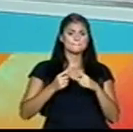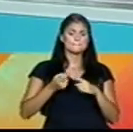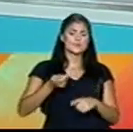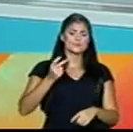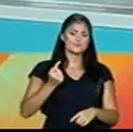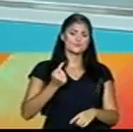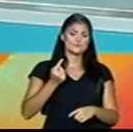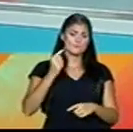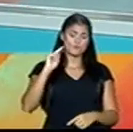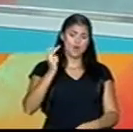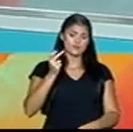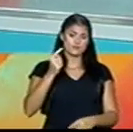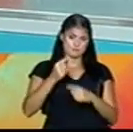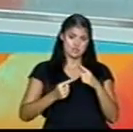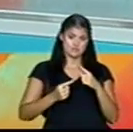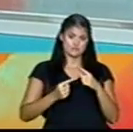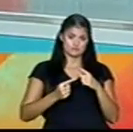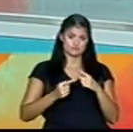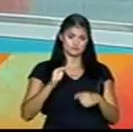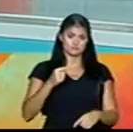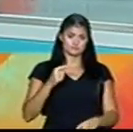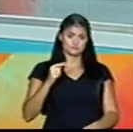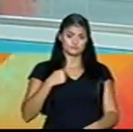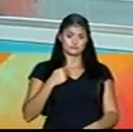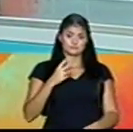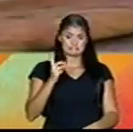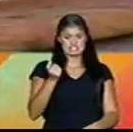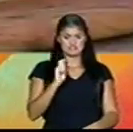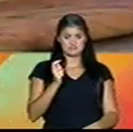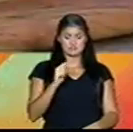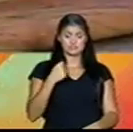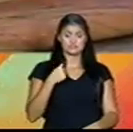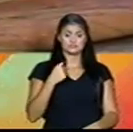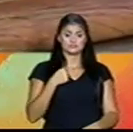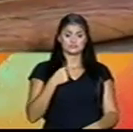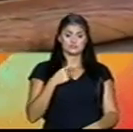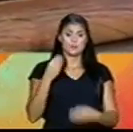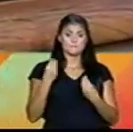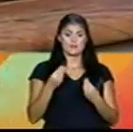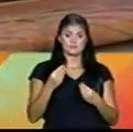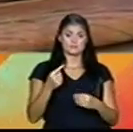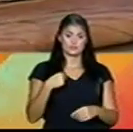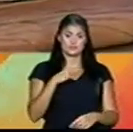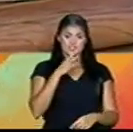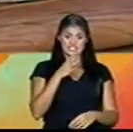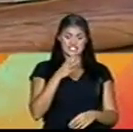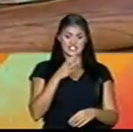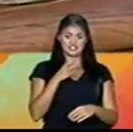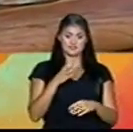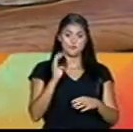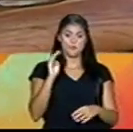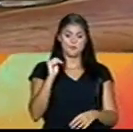assim. Mas assim é muito tempo parada. Pronto, e nunca se fica totalmente bem, não é? Porque eu costumo dizer que tenho aqui um reloginho no meu pé esquerdo, que ele